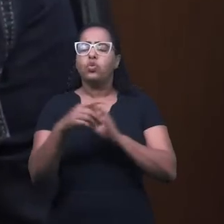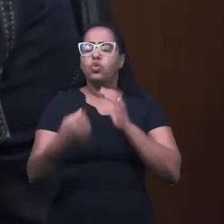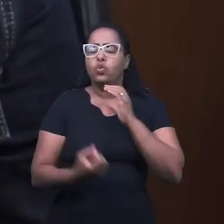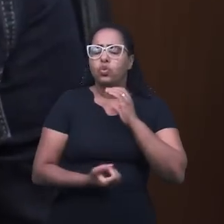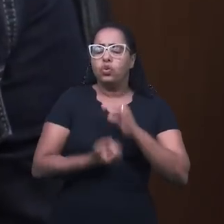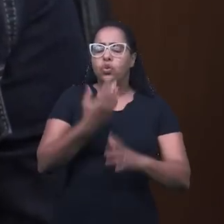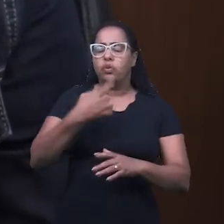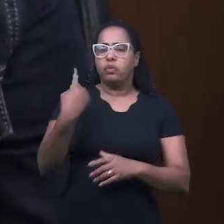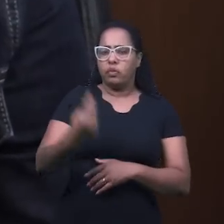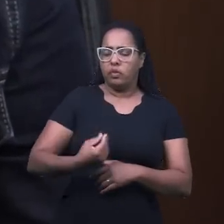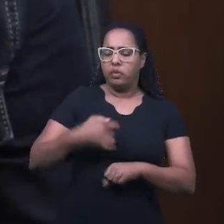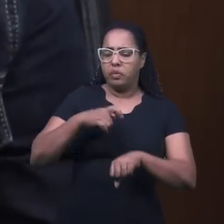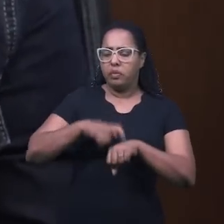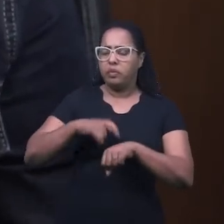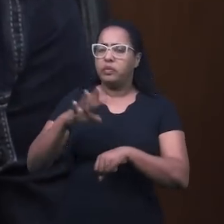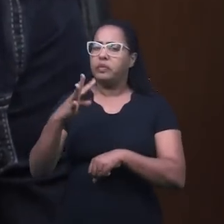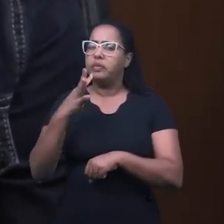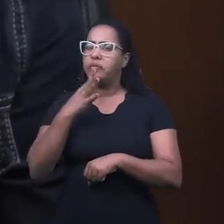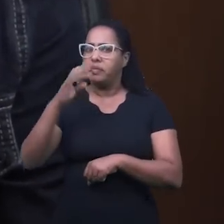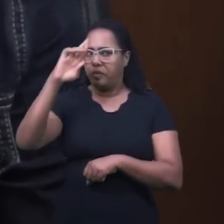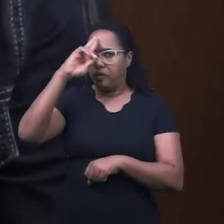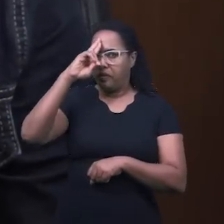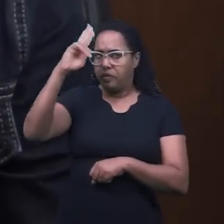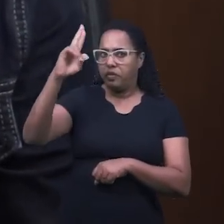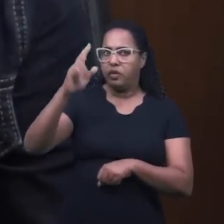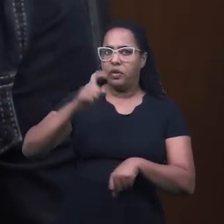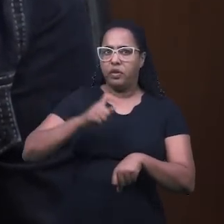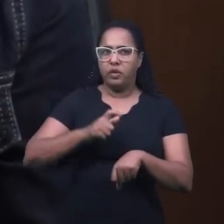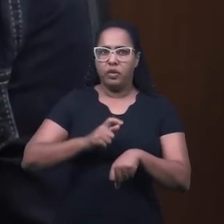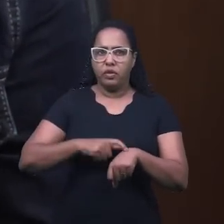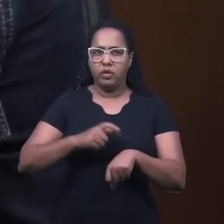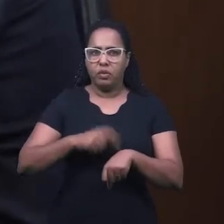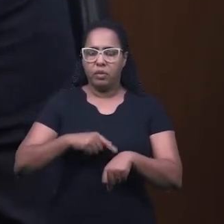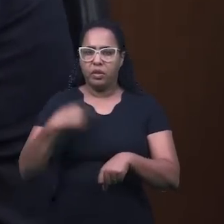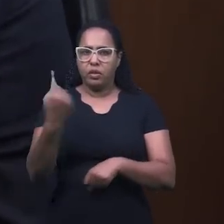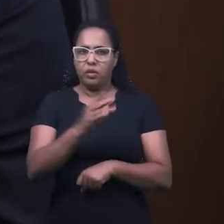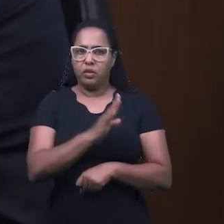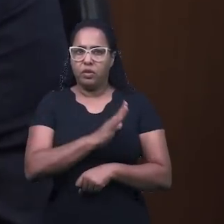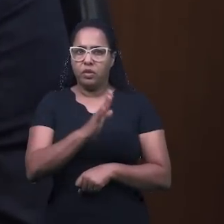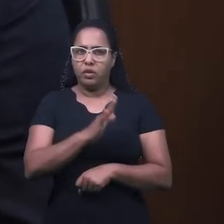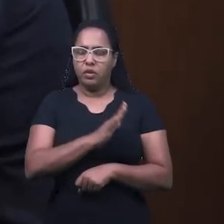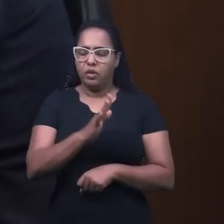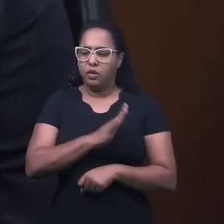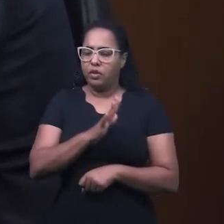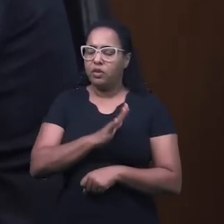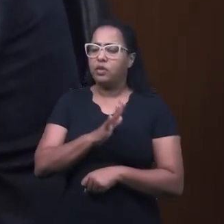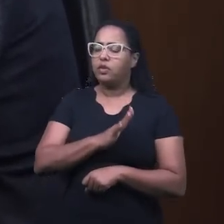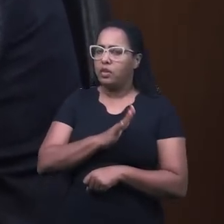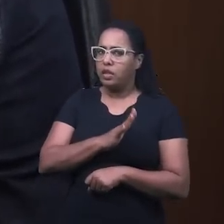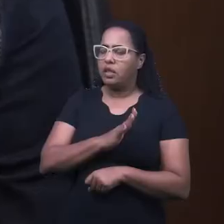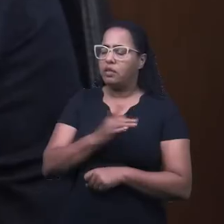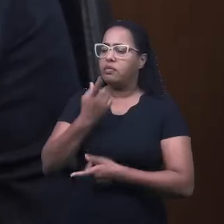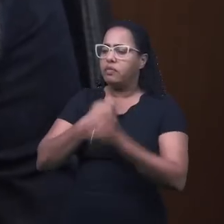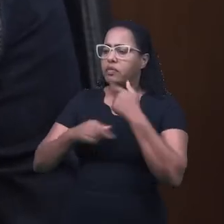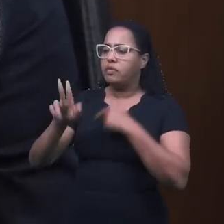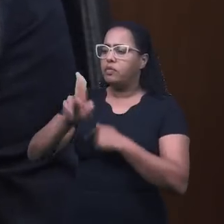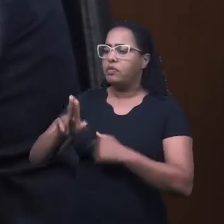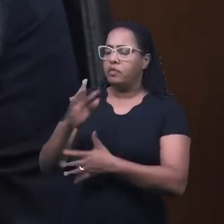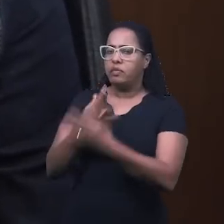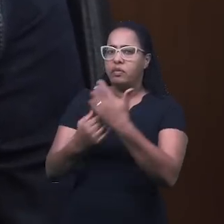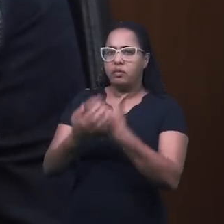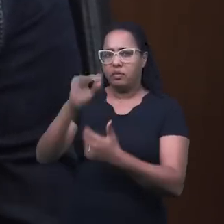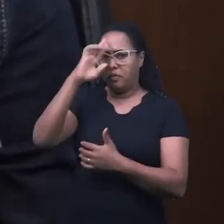nossas vidas quando nós conhecemos o Senhor e quando decidimos em nosso coração querer ser usado nas mãos